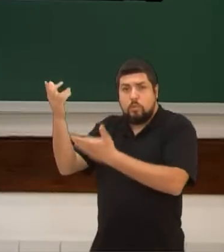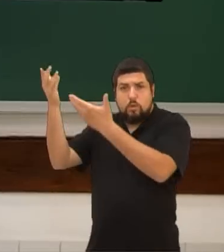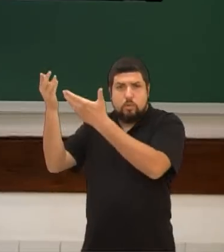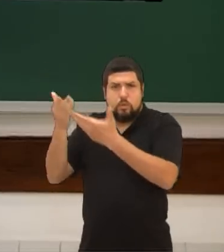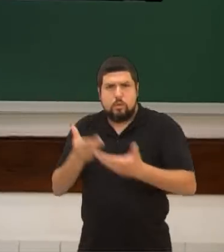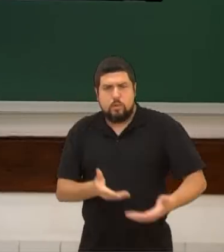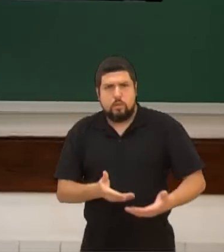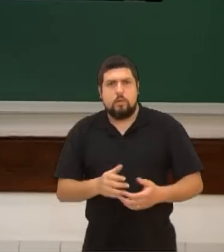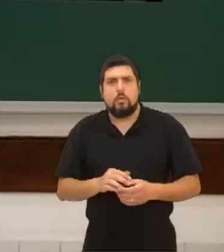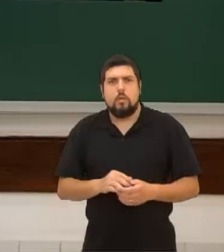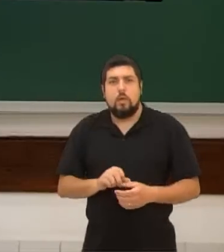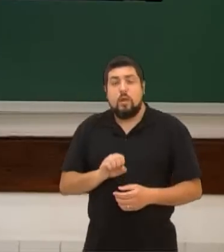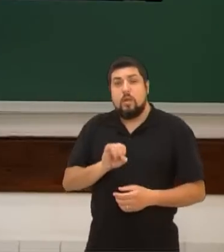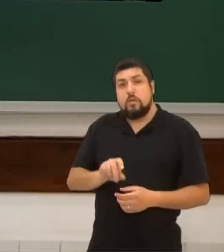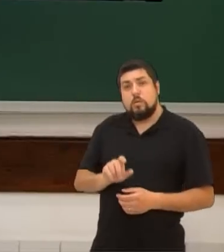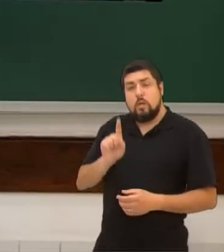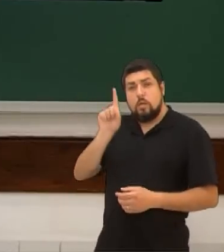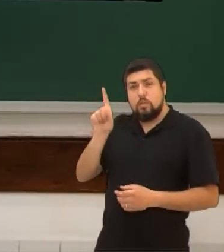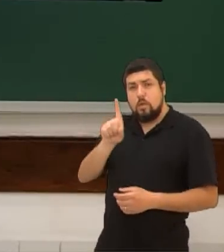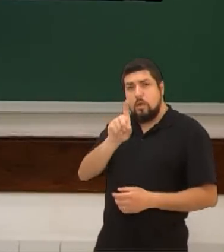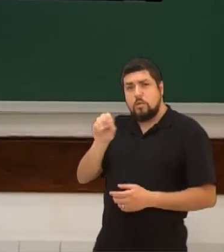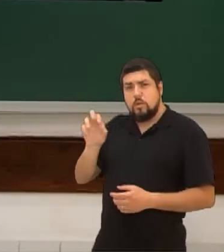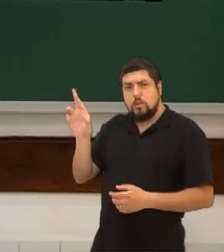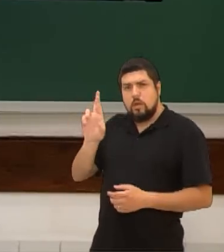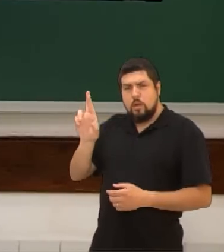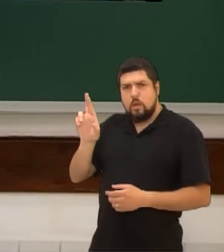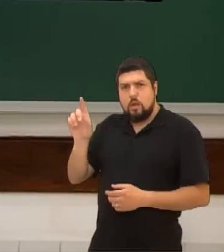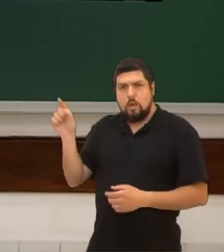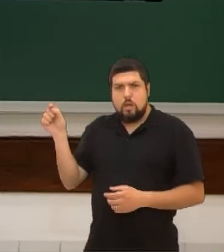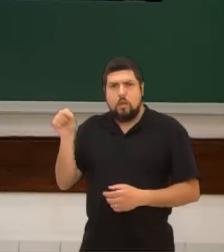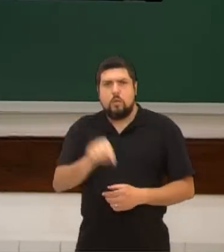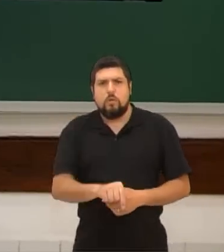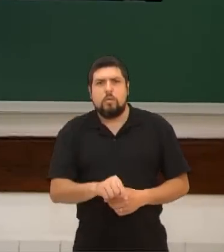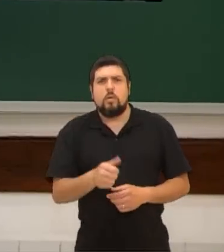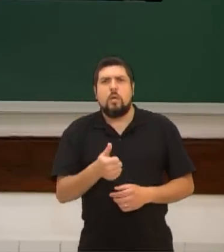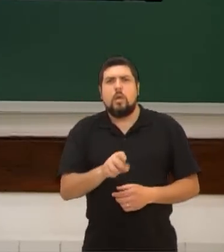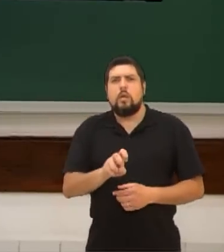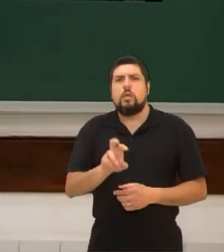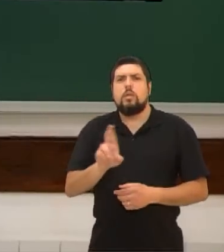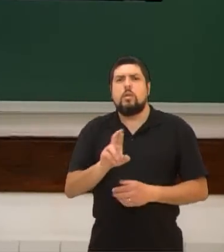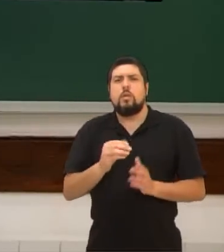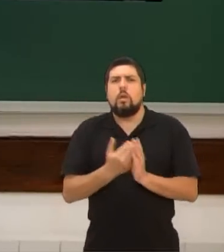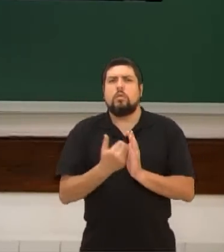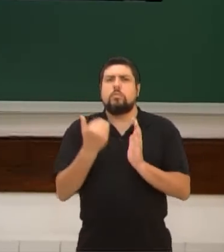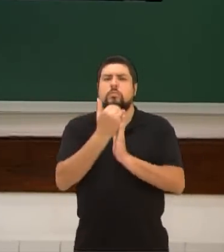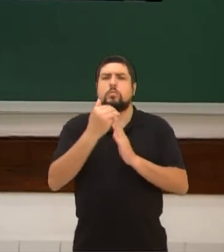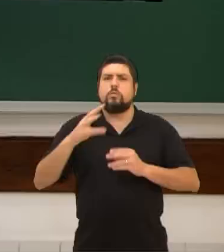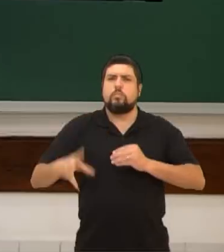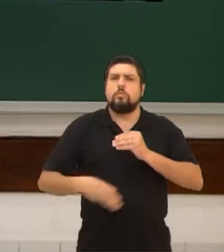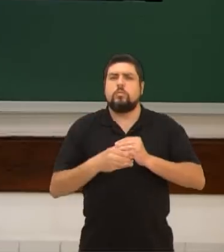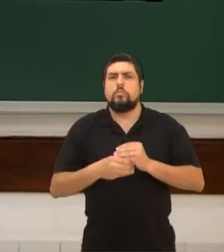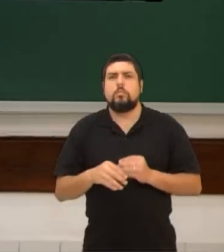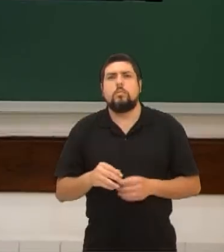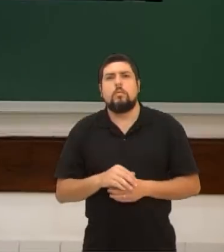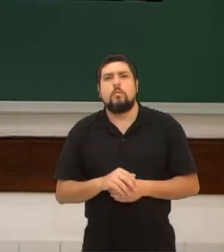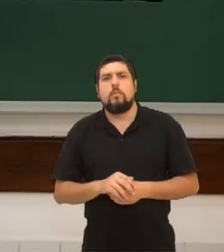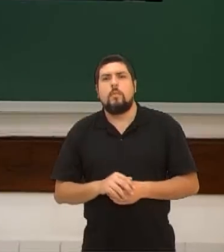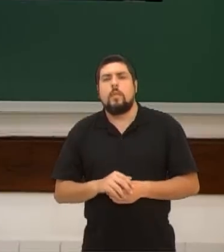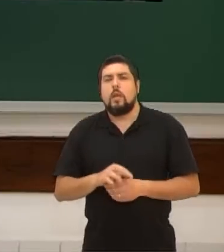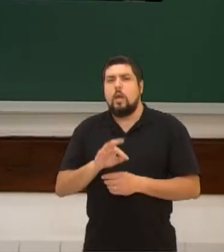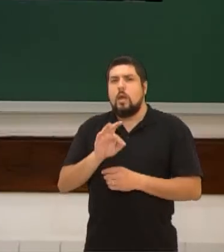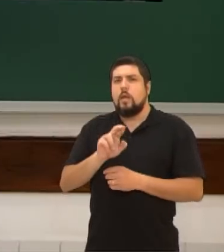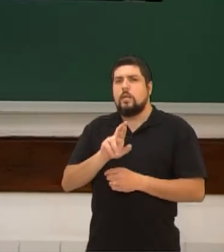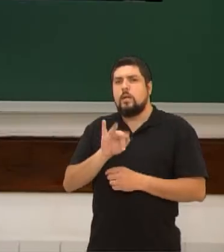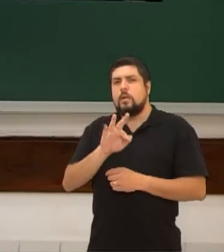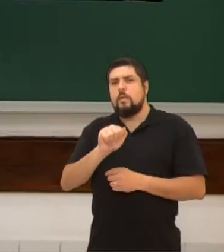custava R$100 esse produto importado, o imposto seria de R$15. Com a tarifa Alves Branco, esse imposto passou